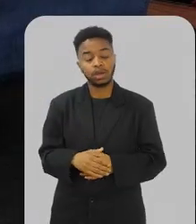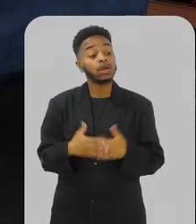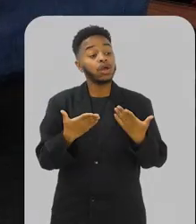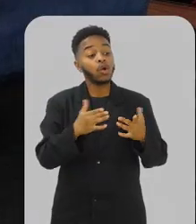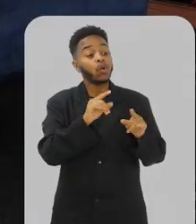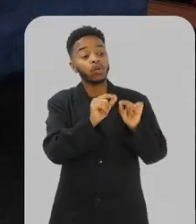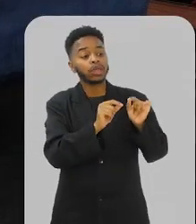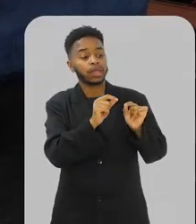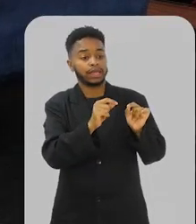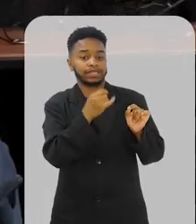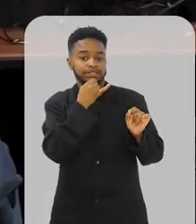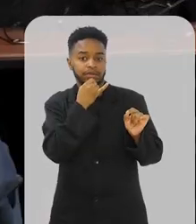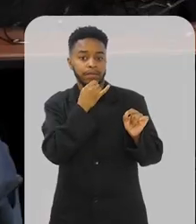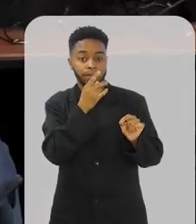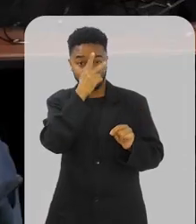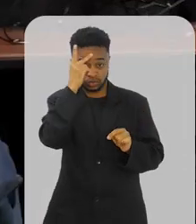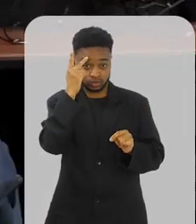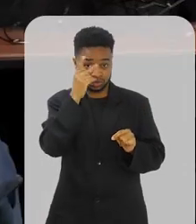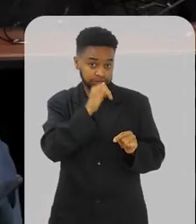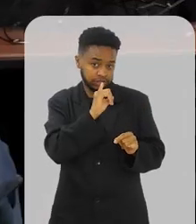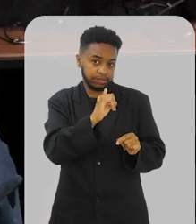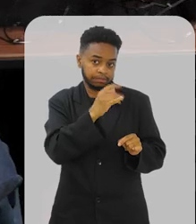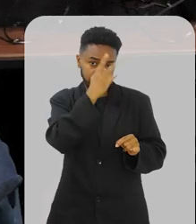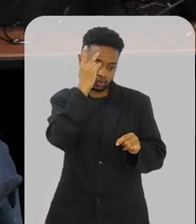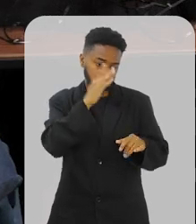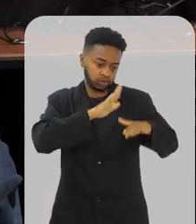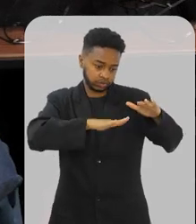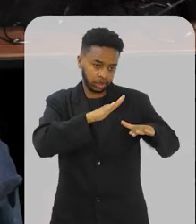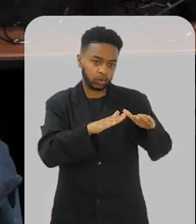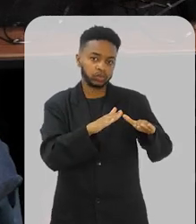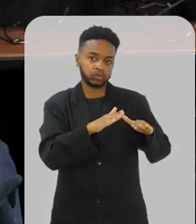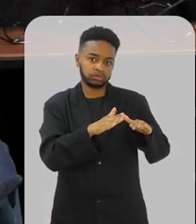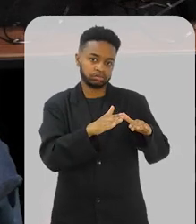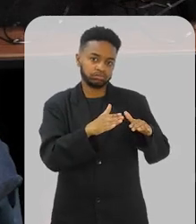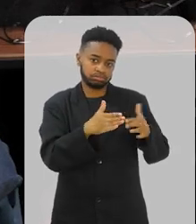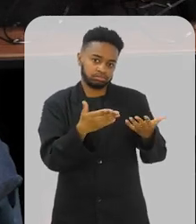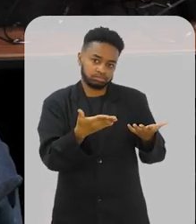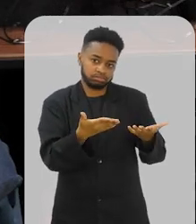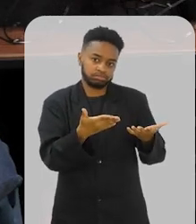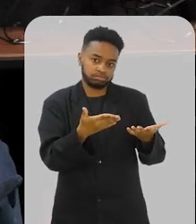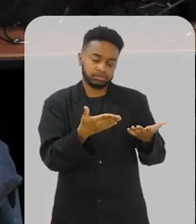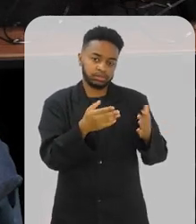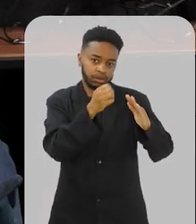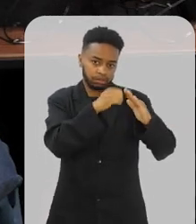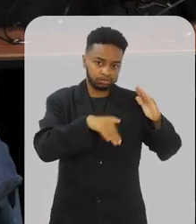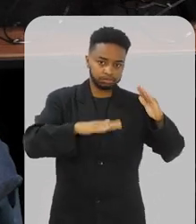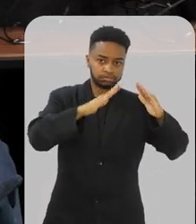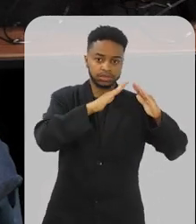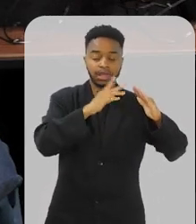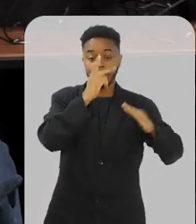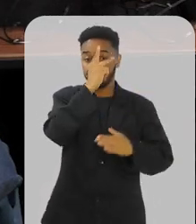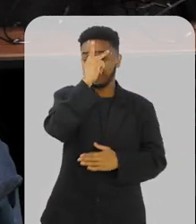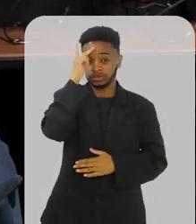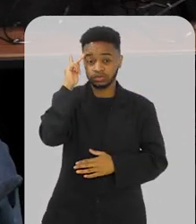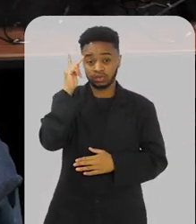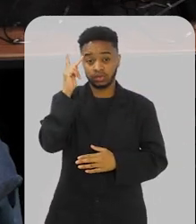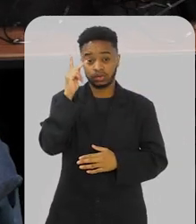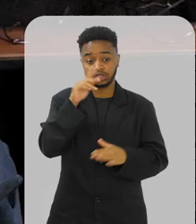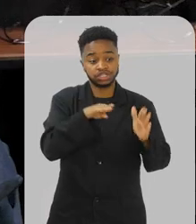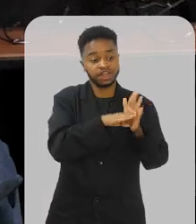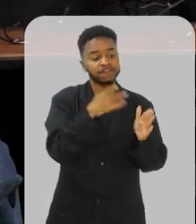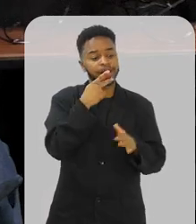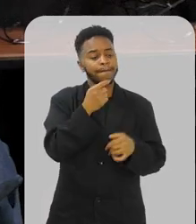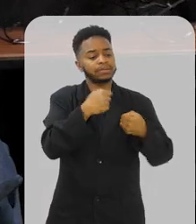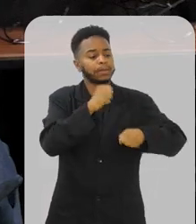é lei? Se chegar, a pessoa estiver tocando, um centro, estiver tocando, chegar lá, as pessoas querendo